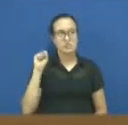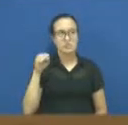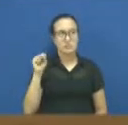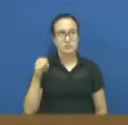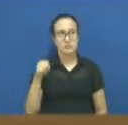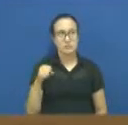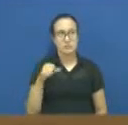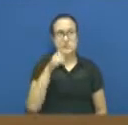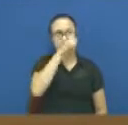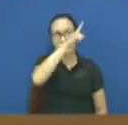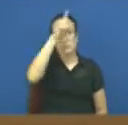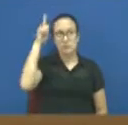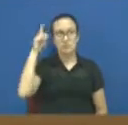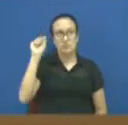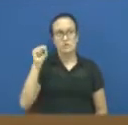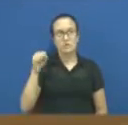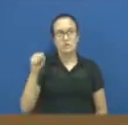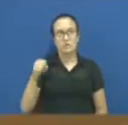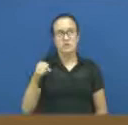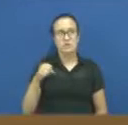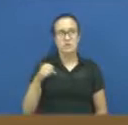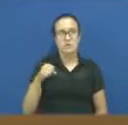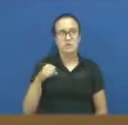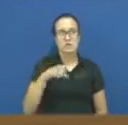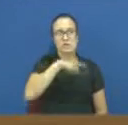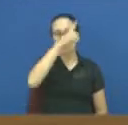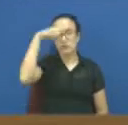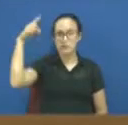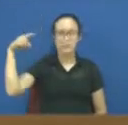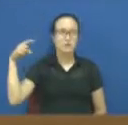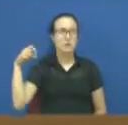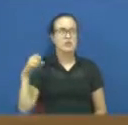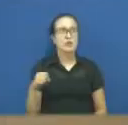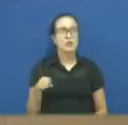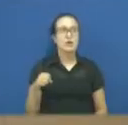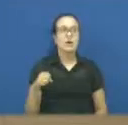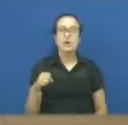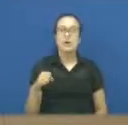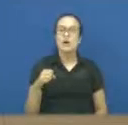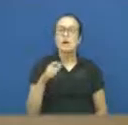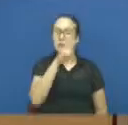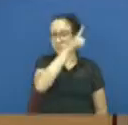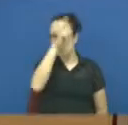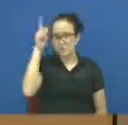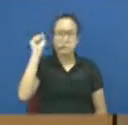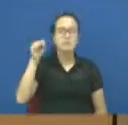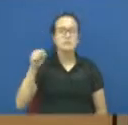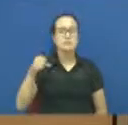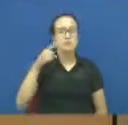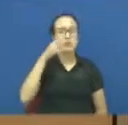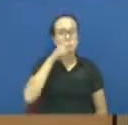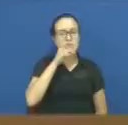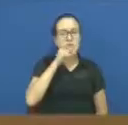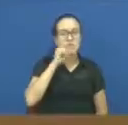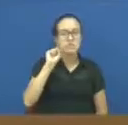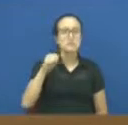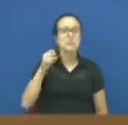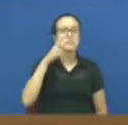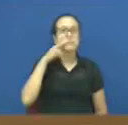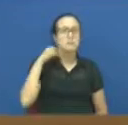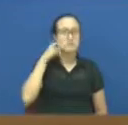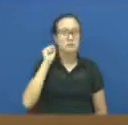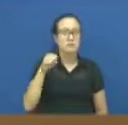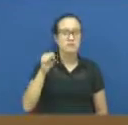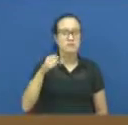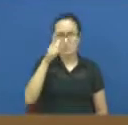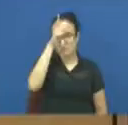Sim. Luizinho. Sim. Doutora Mayra. Newton Santos, sim. Doutor Raul. Sim. Sidney Pascotto. Sim.